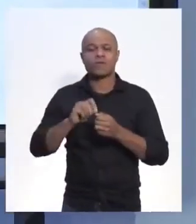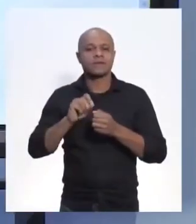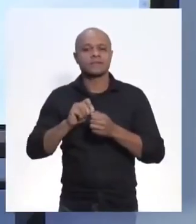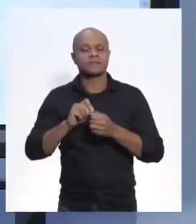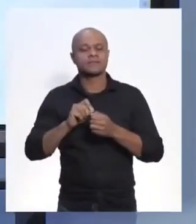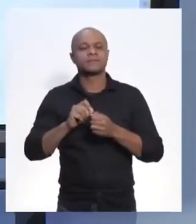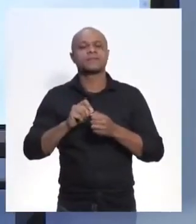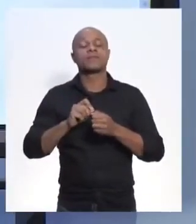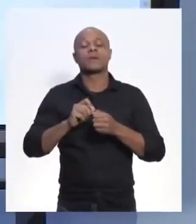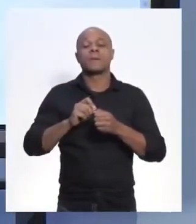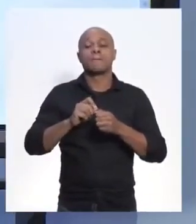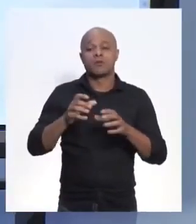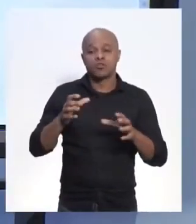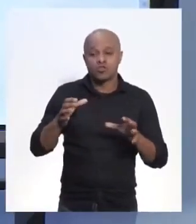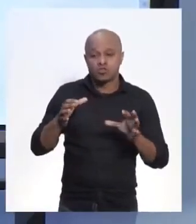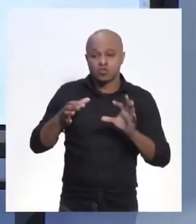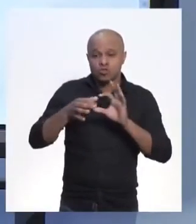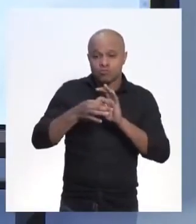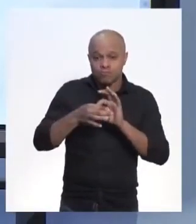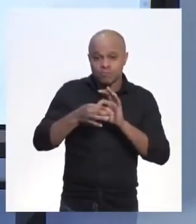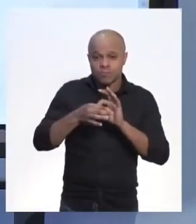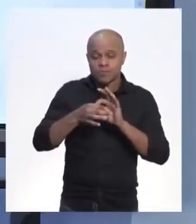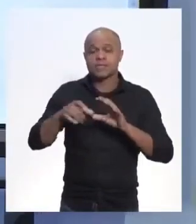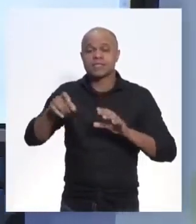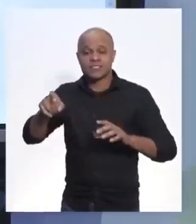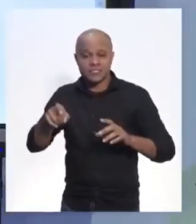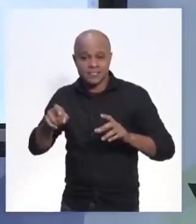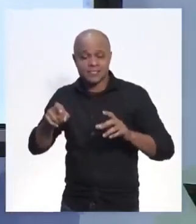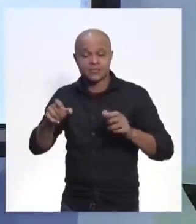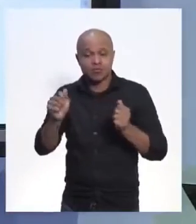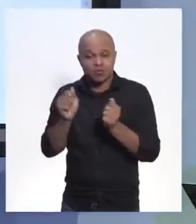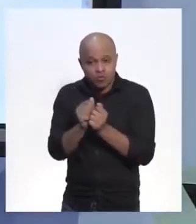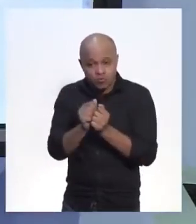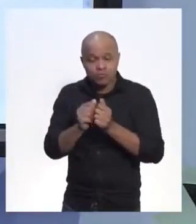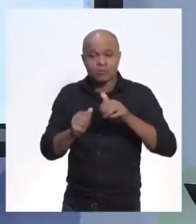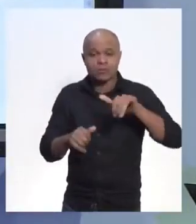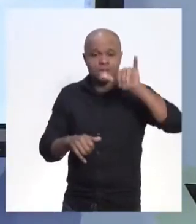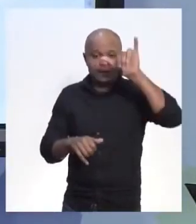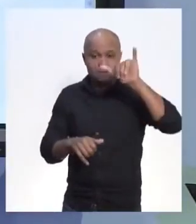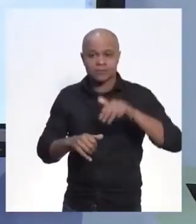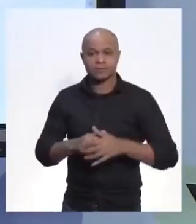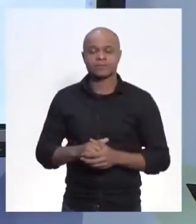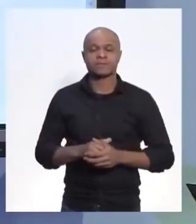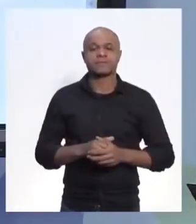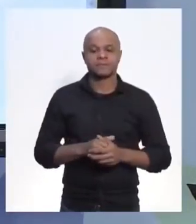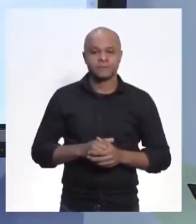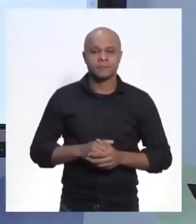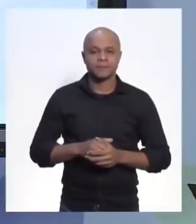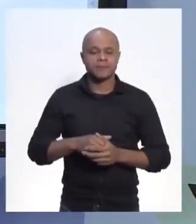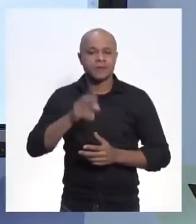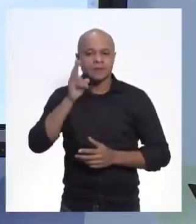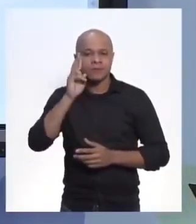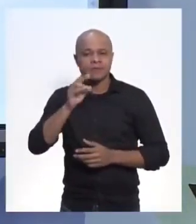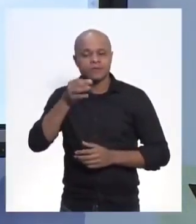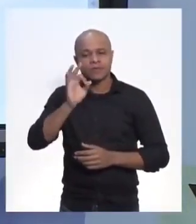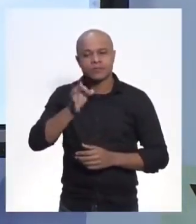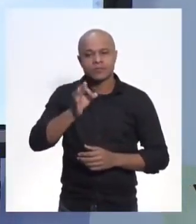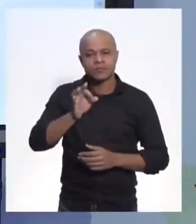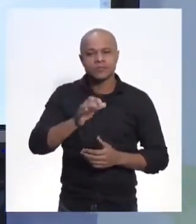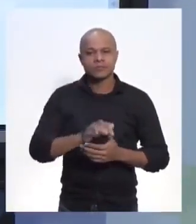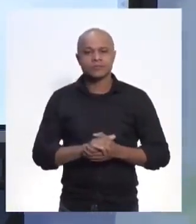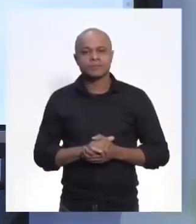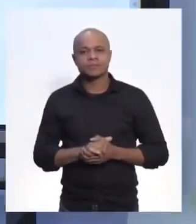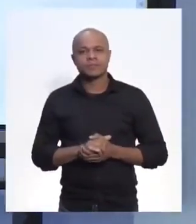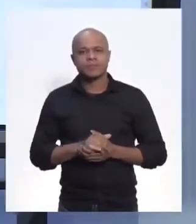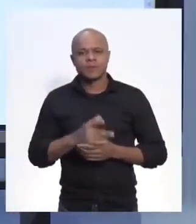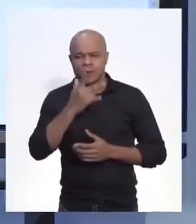valores de x com as respostas, que são os valores de y, ou seja, os pares ordenados, vão marcar aqui no plano cartesiano e vão ter uma curvinha. Vocês vão ver que